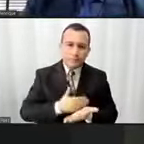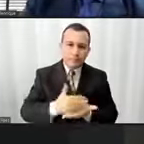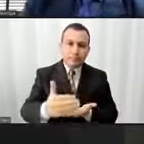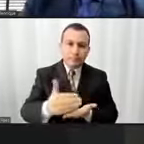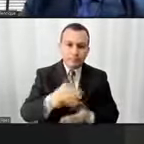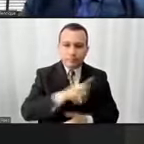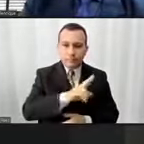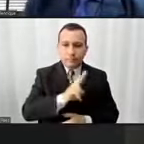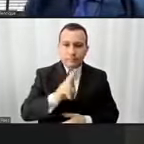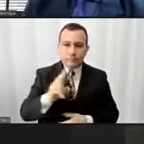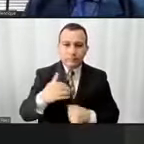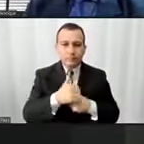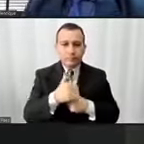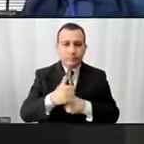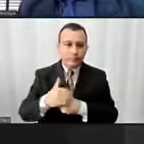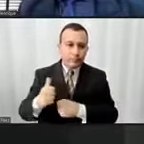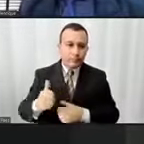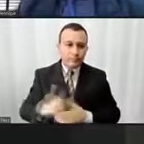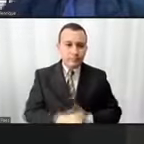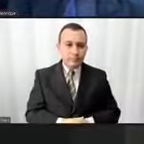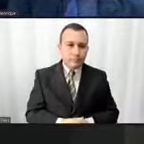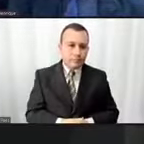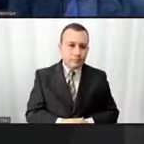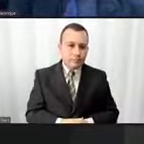Chamada nominal.